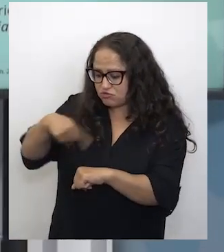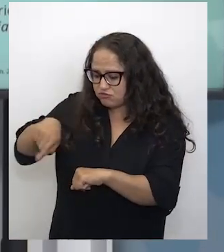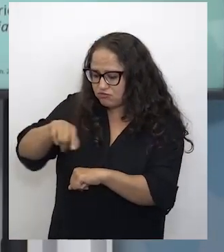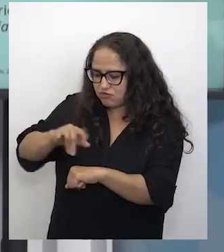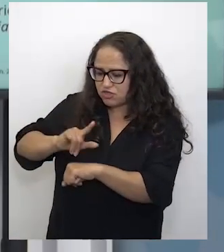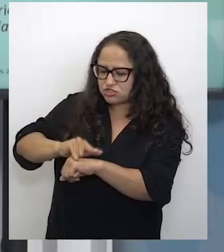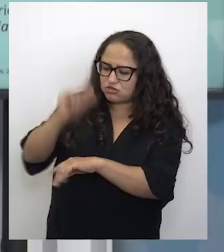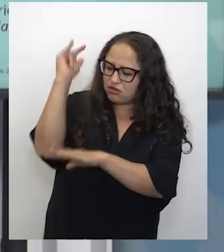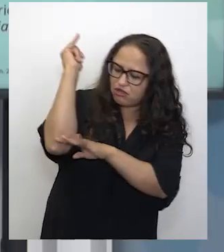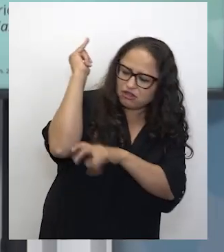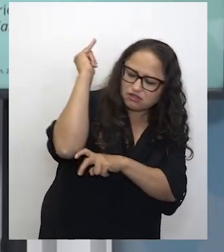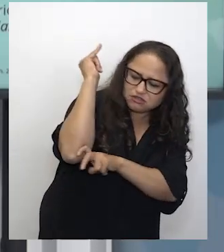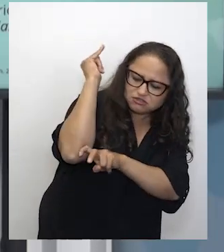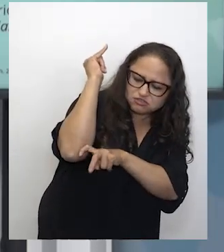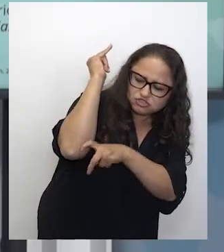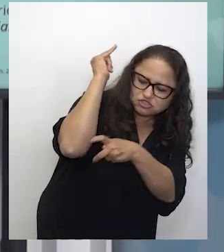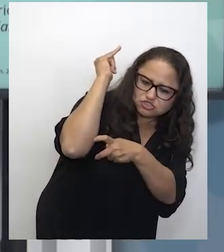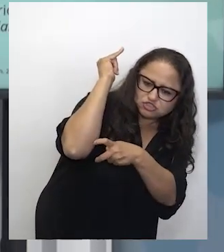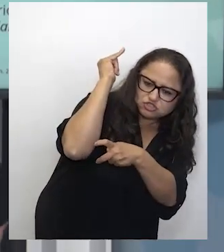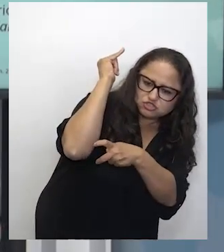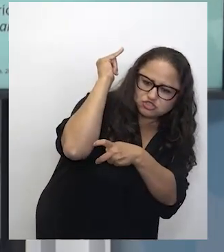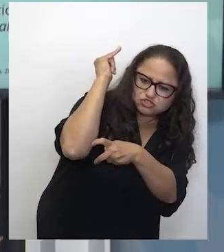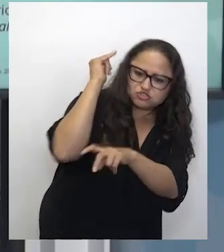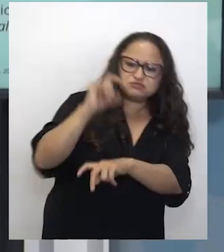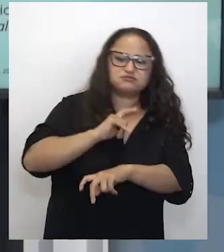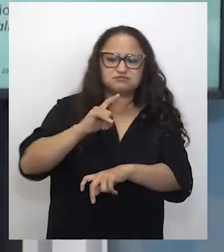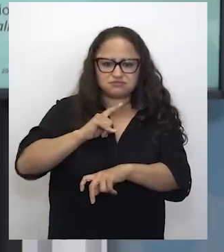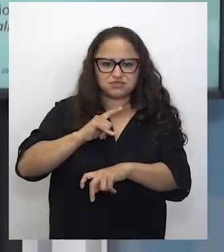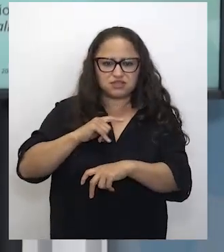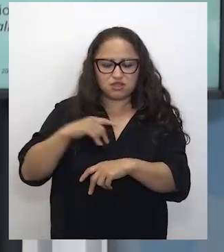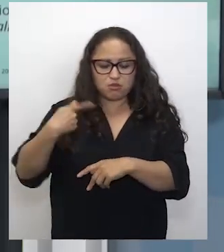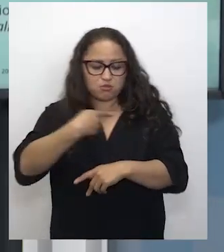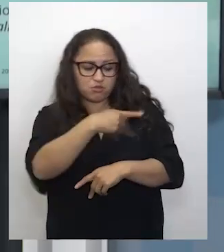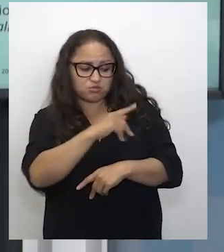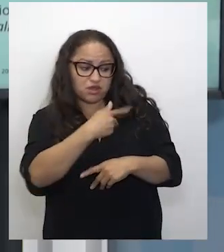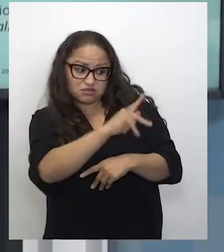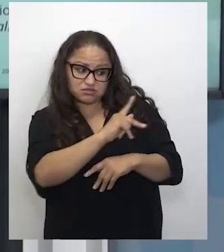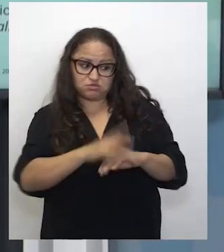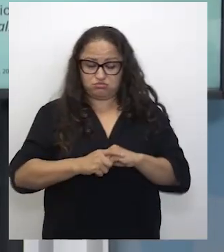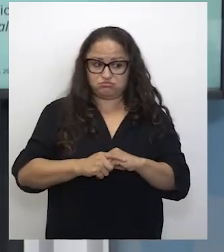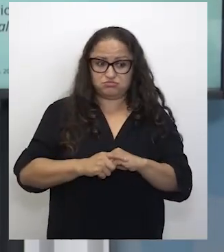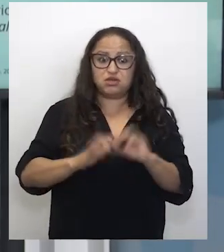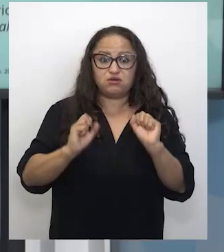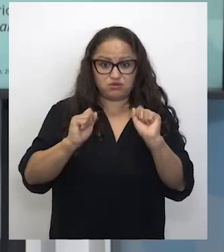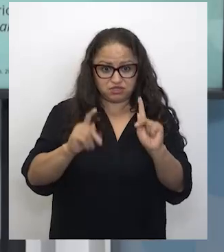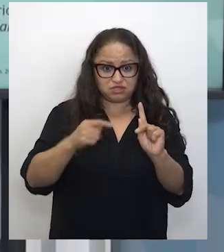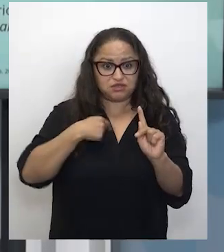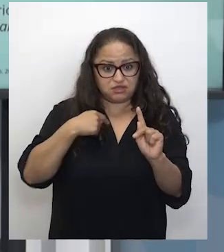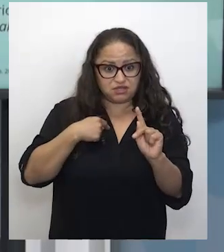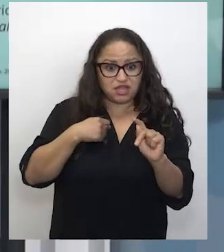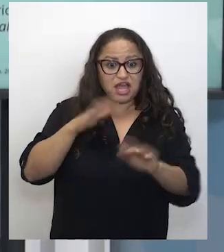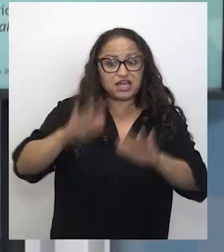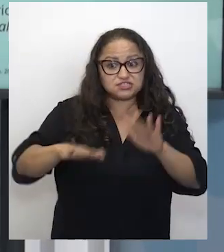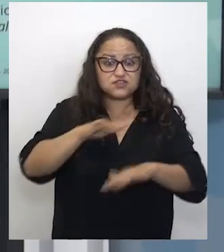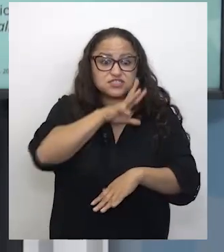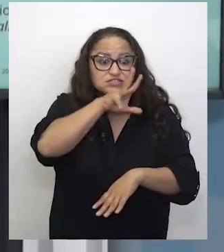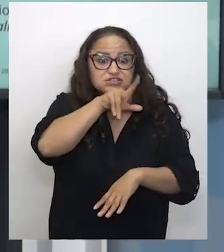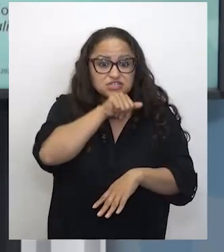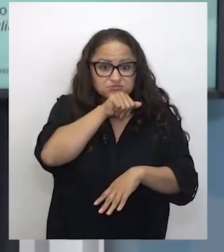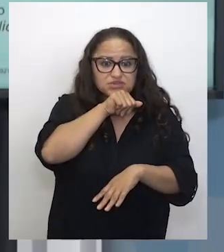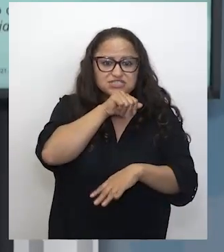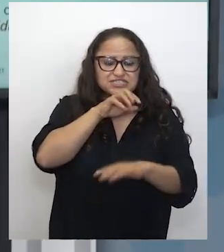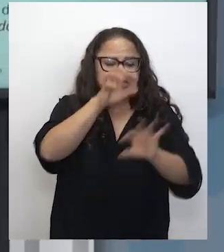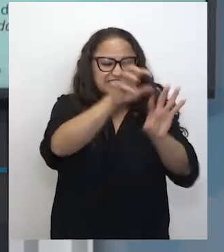até aquela. Então, do meu xixi para cá é meu, do seu xixi para lá é seu, né? Ou alguns animais, por exemplo, eles